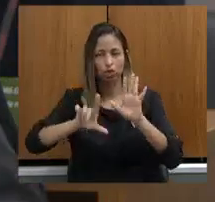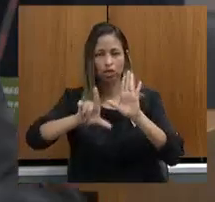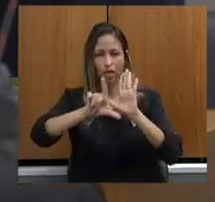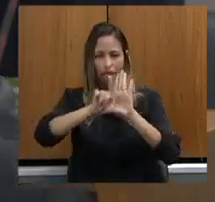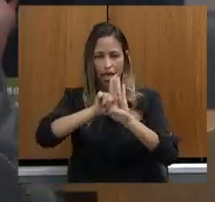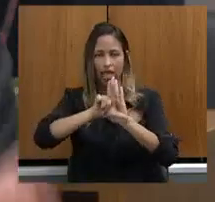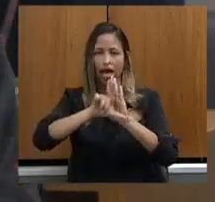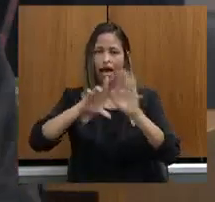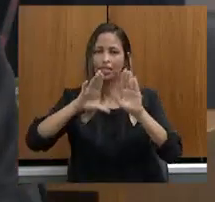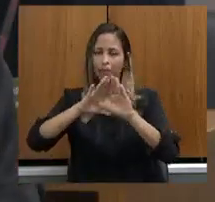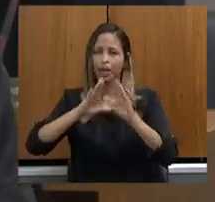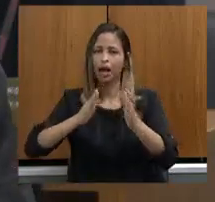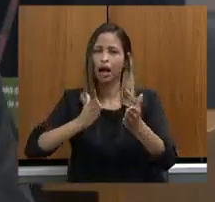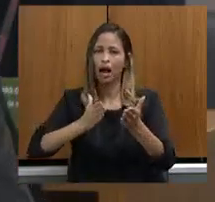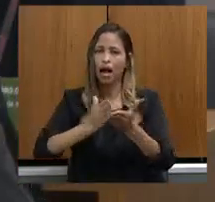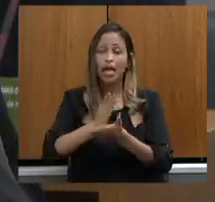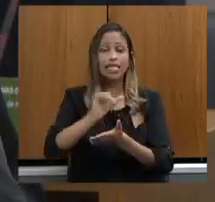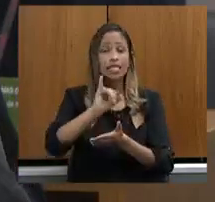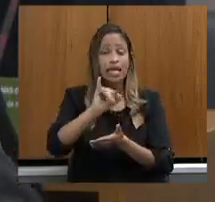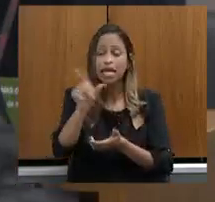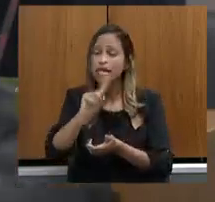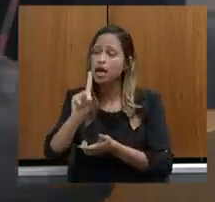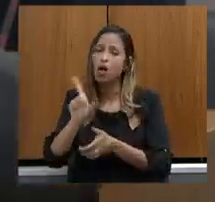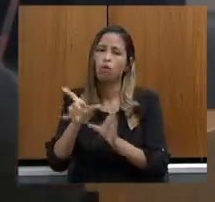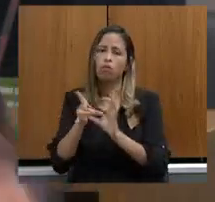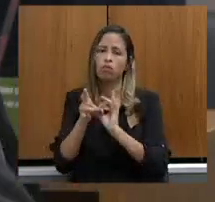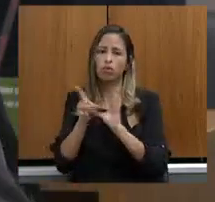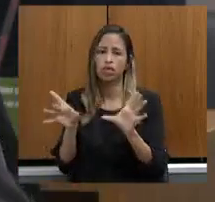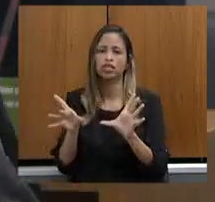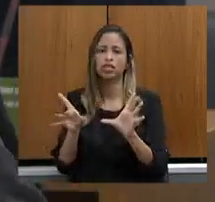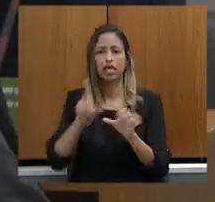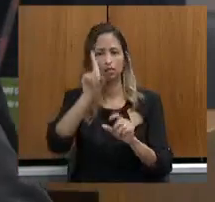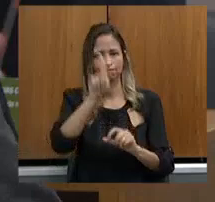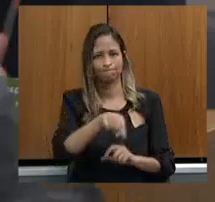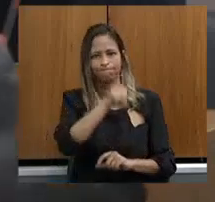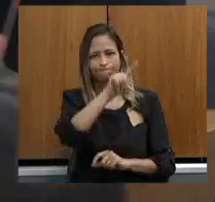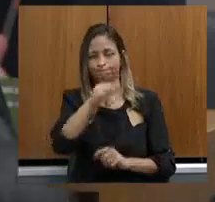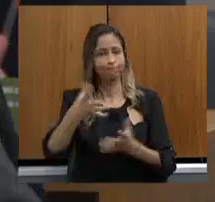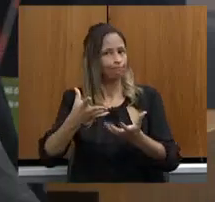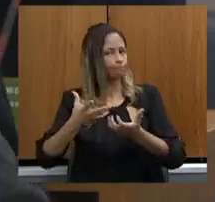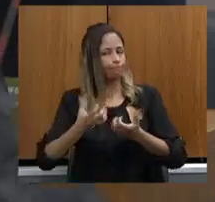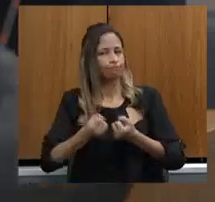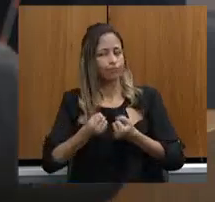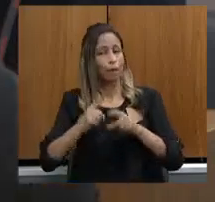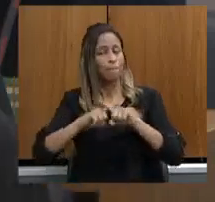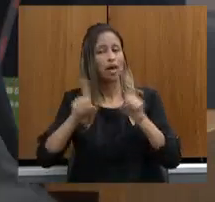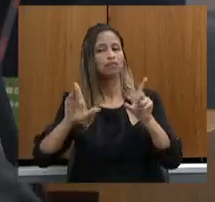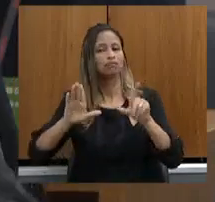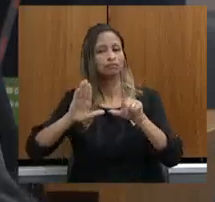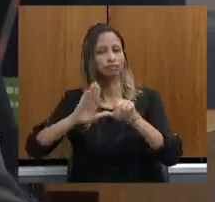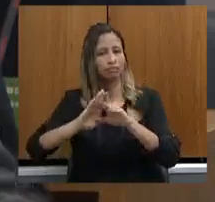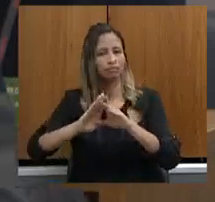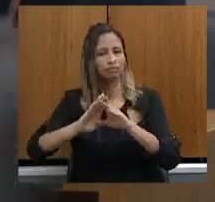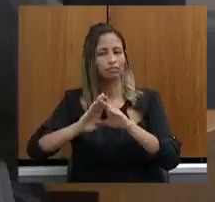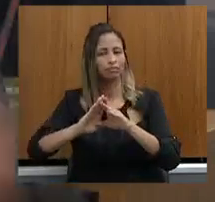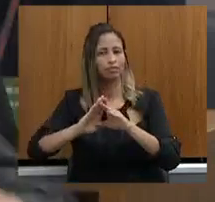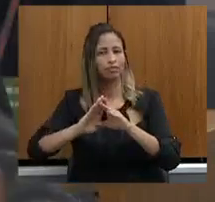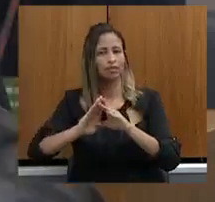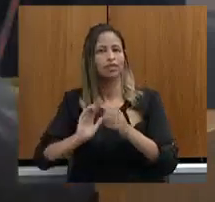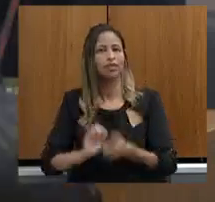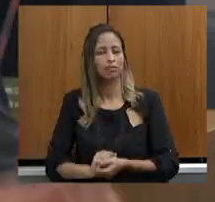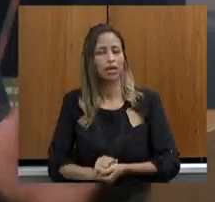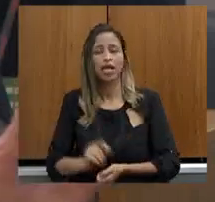né não quisesse deveria ter rejeitado Assembleia ela seria superando